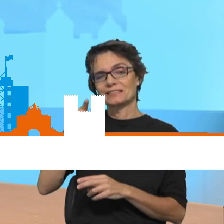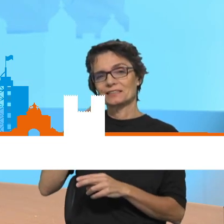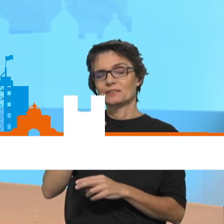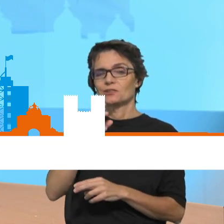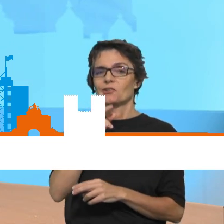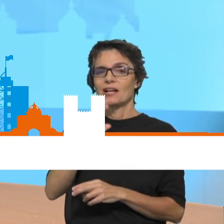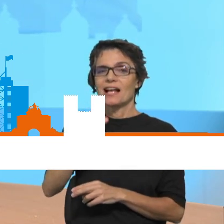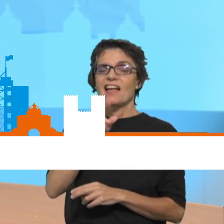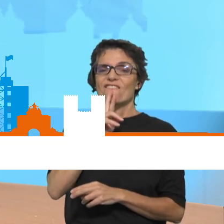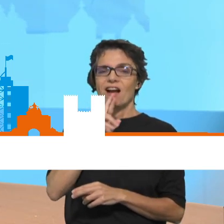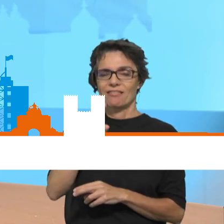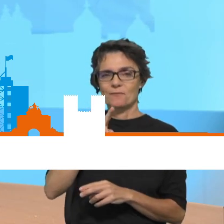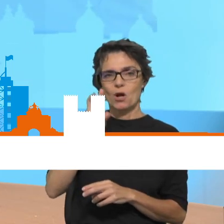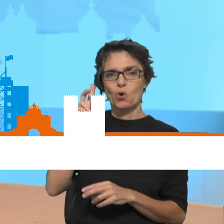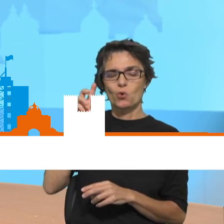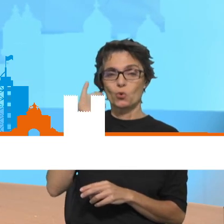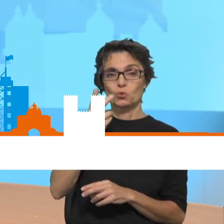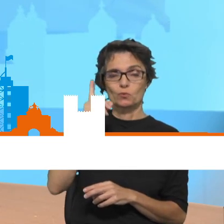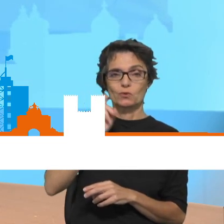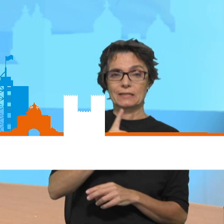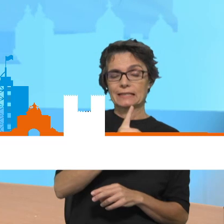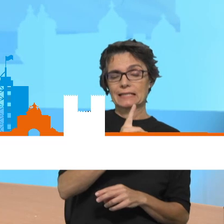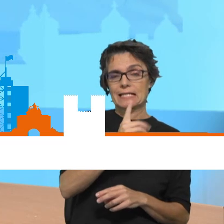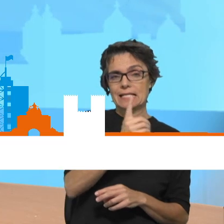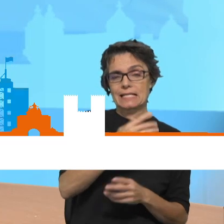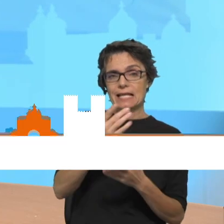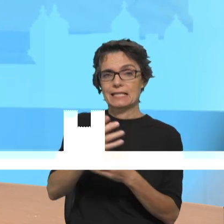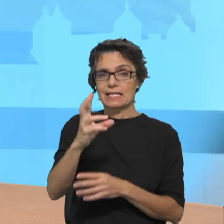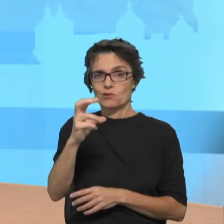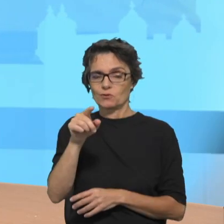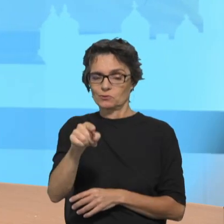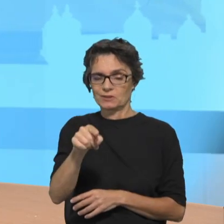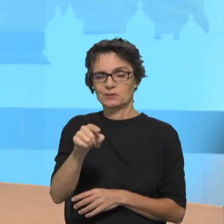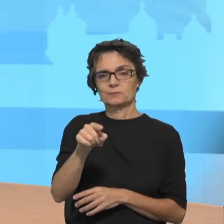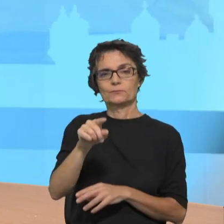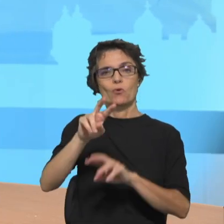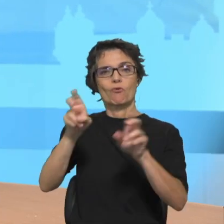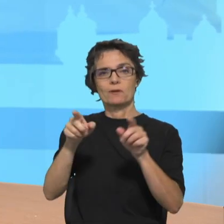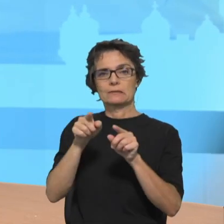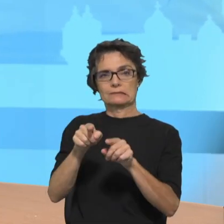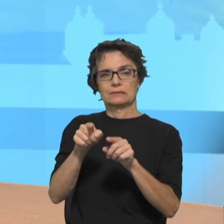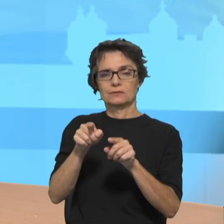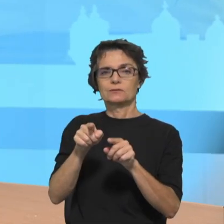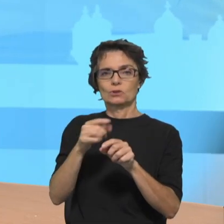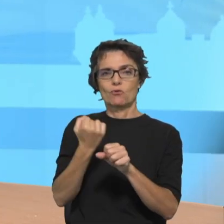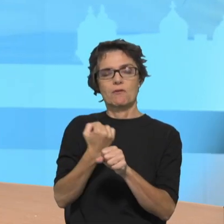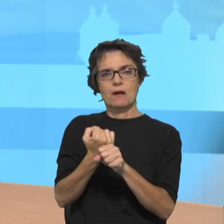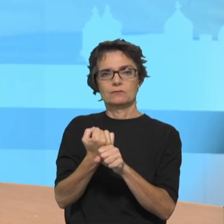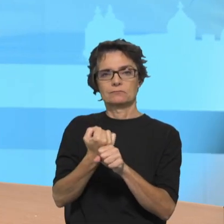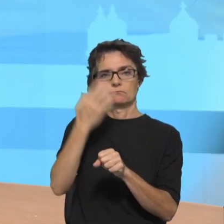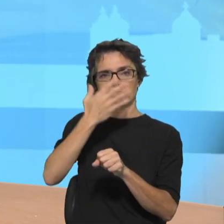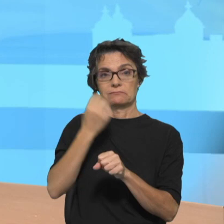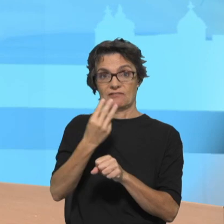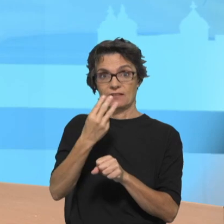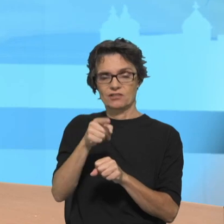Fátima, entre os dias 16 e 18 de outubro. Um dos temas que marca os trabalhos ao longo dos 3 dias